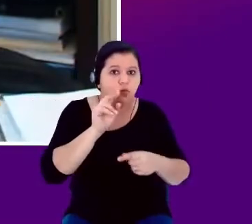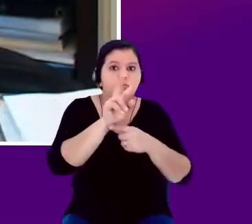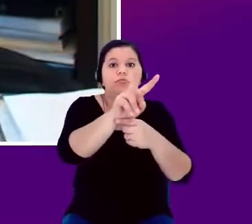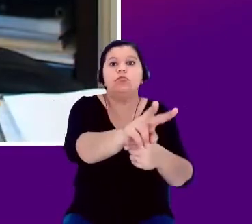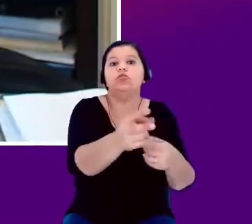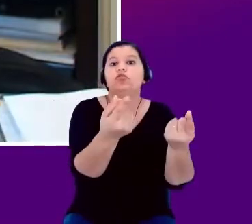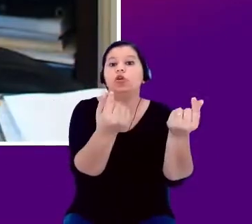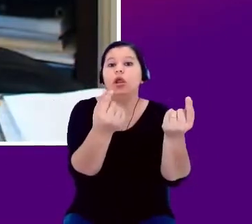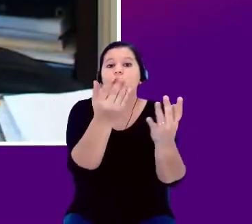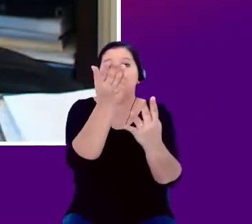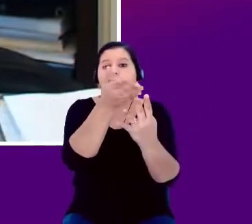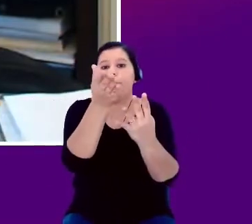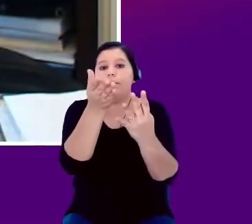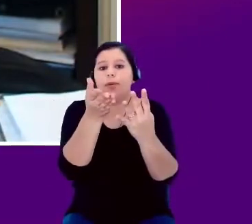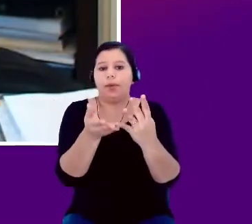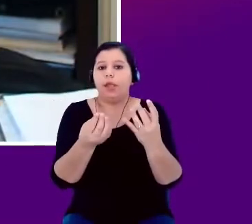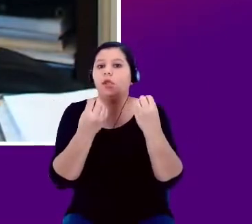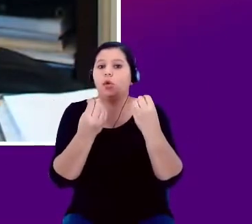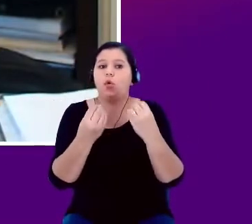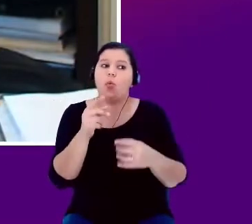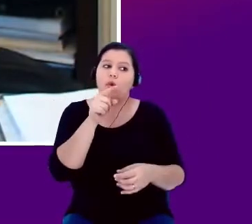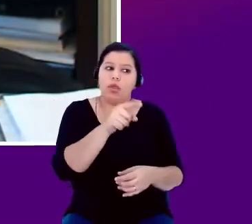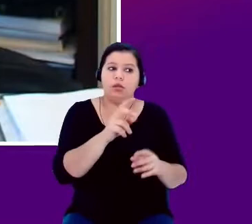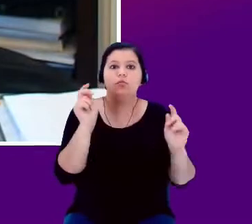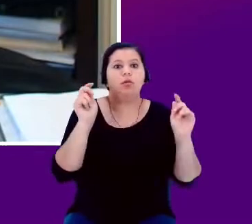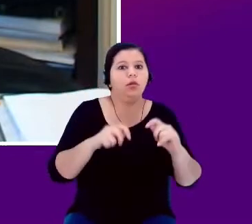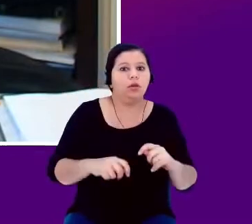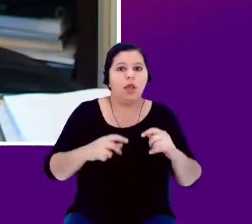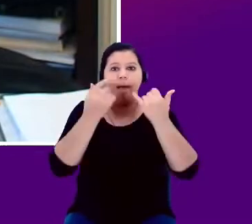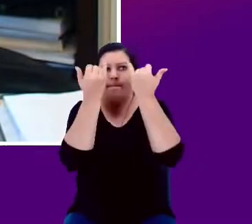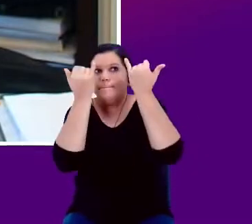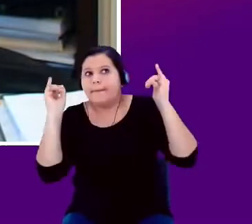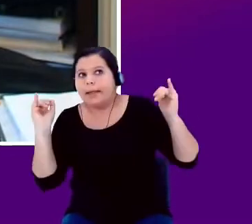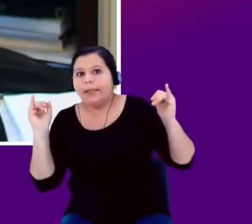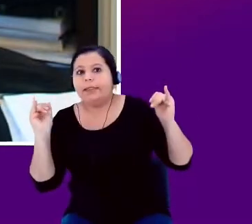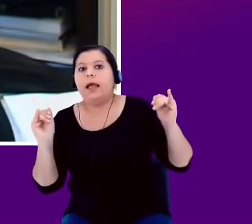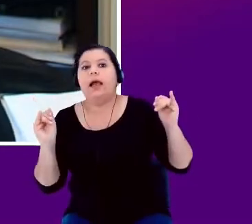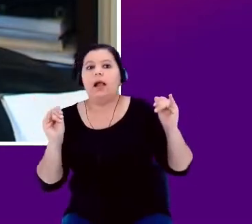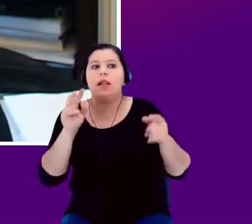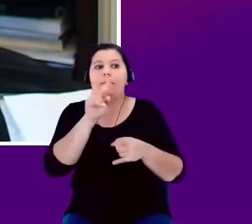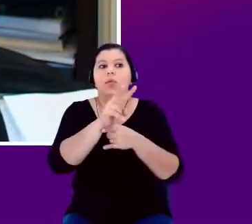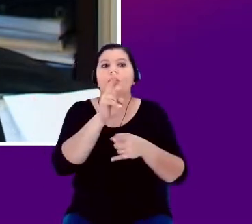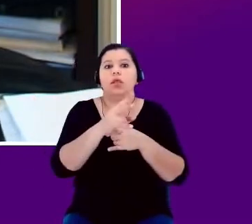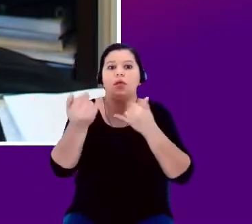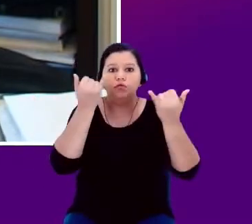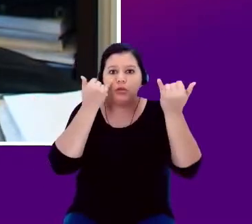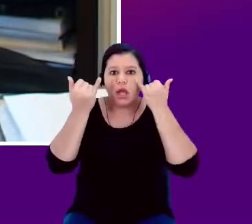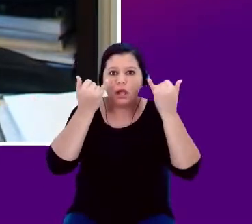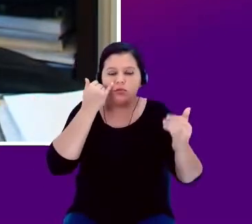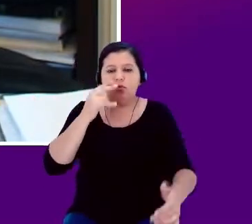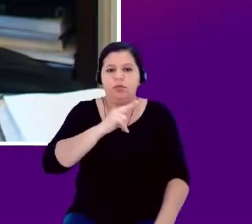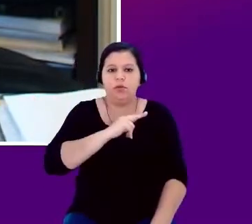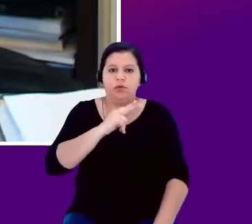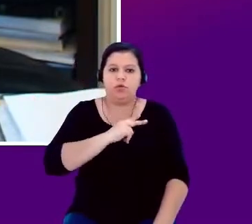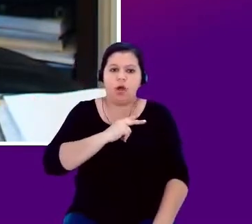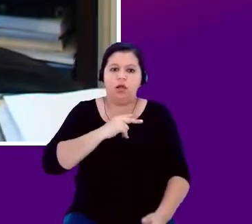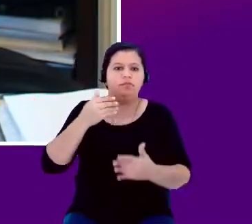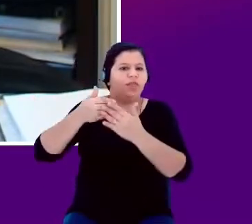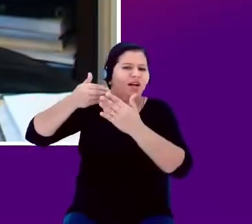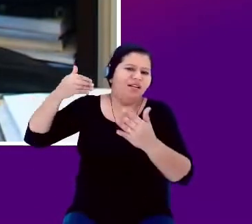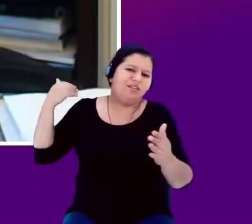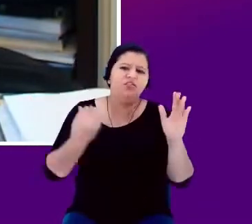isso poderia, qual o impacto que isso tem na proteção de dados pessoais, isso mesmo antes do advento da